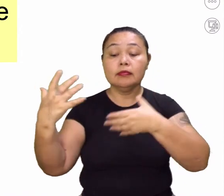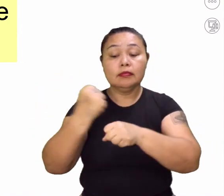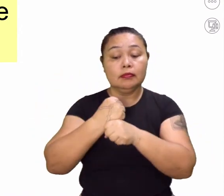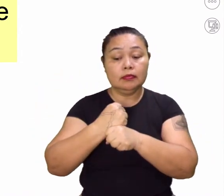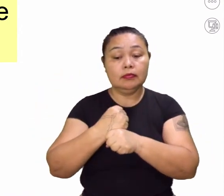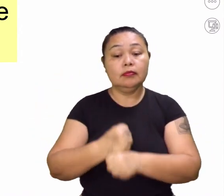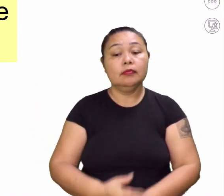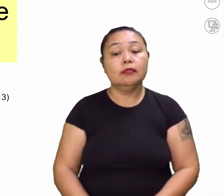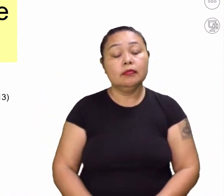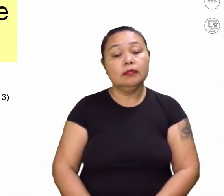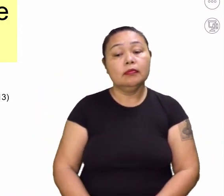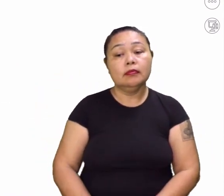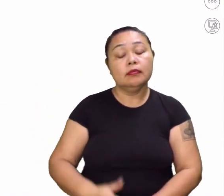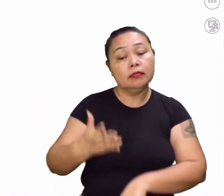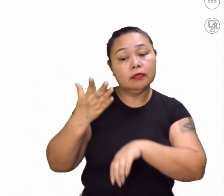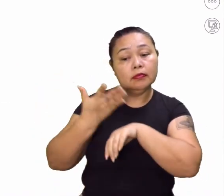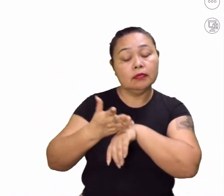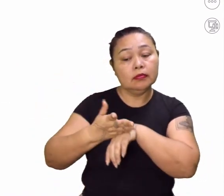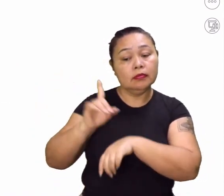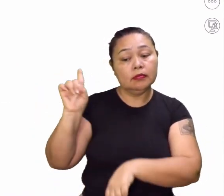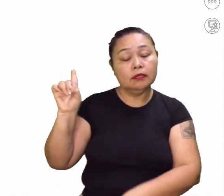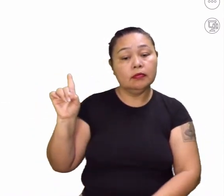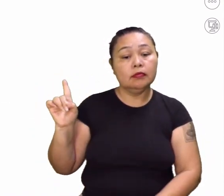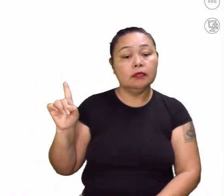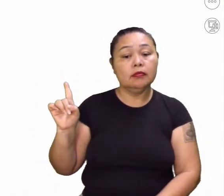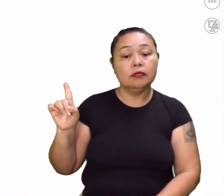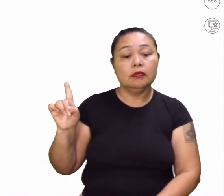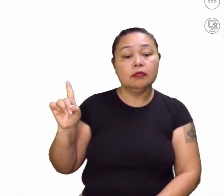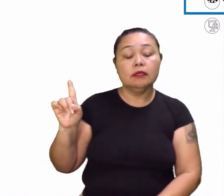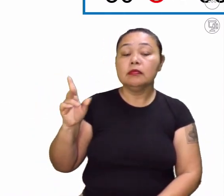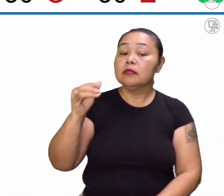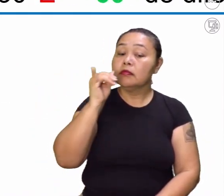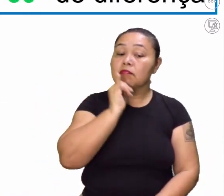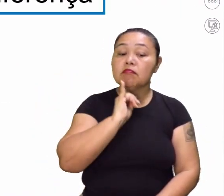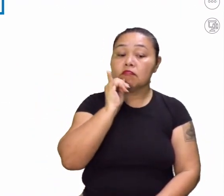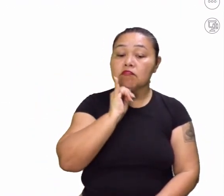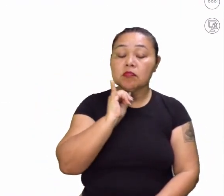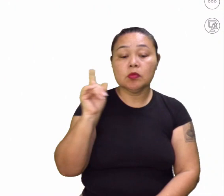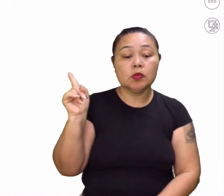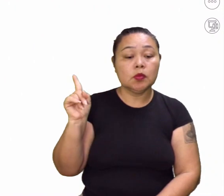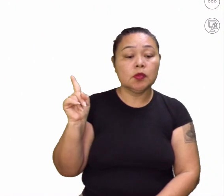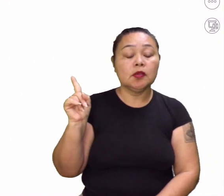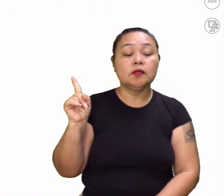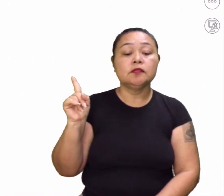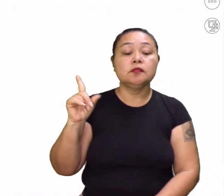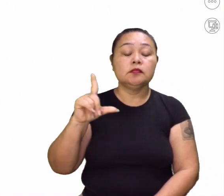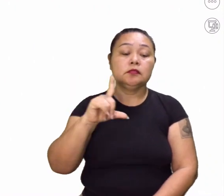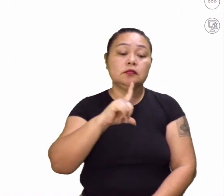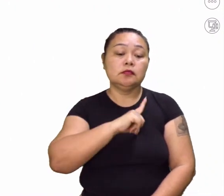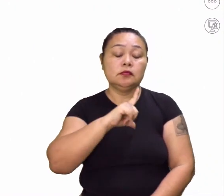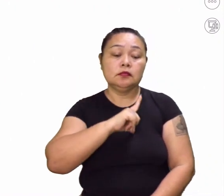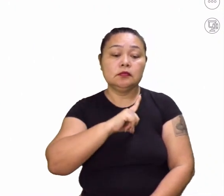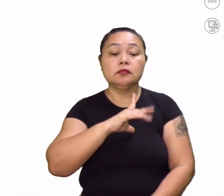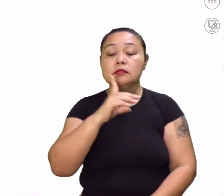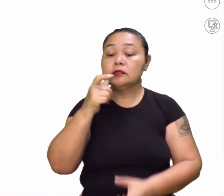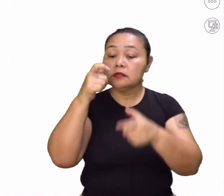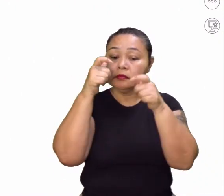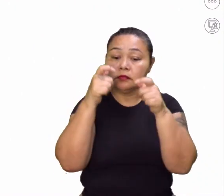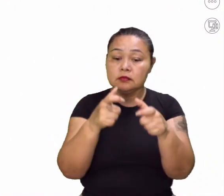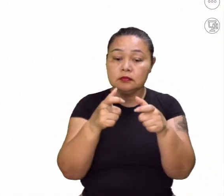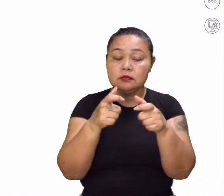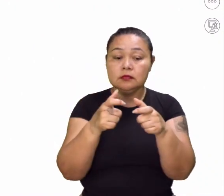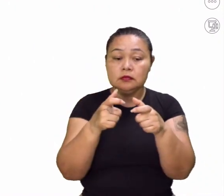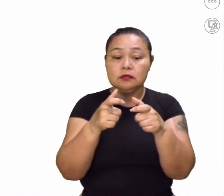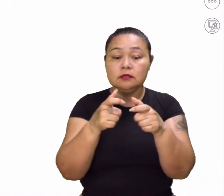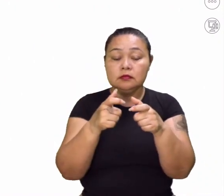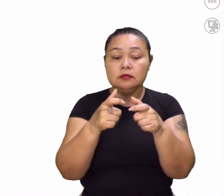somar. Vamos para a prática, que vai ter aqui a representação. Exemplo aí, passo a passo. Ó. Eu tenho um determinado local